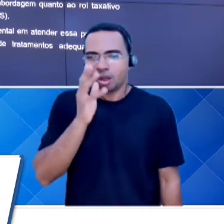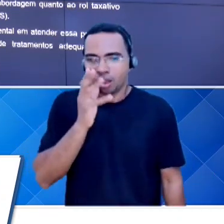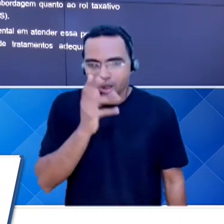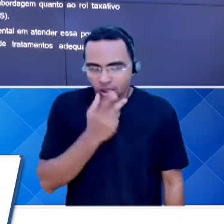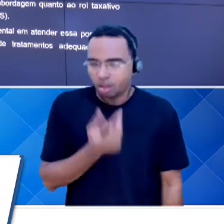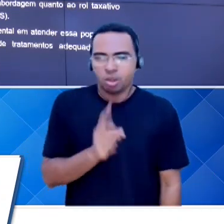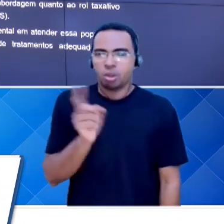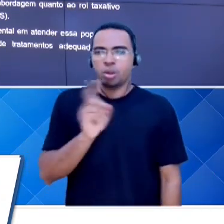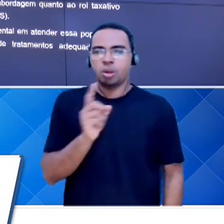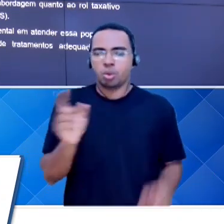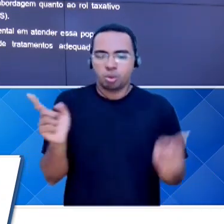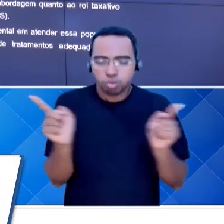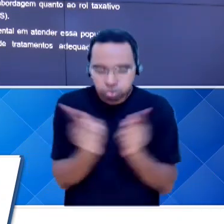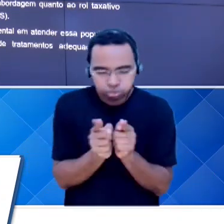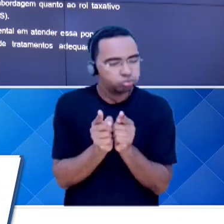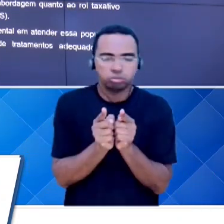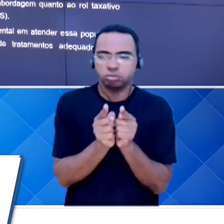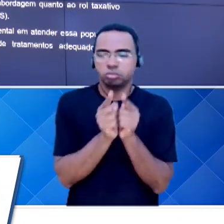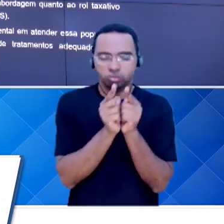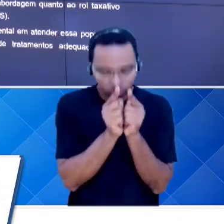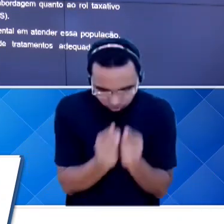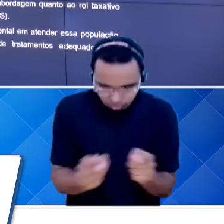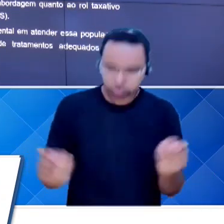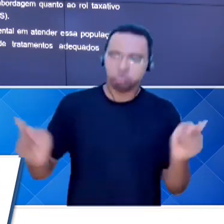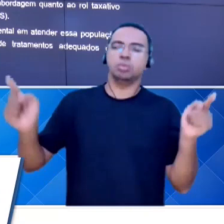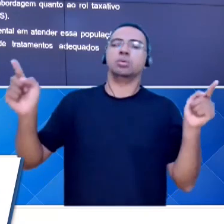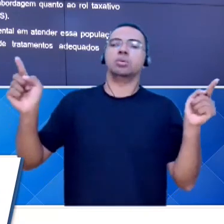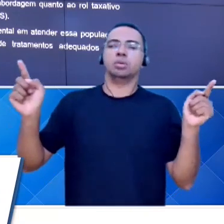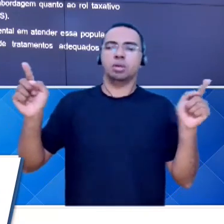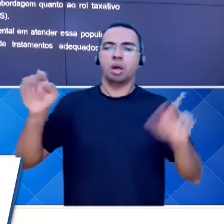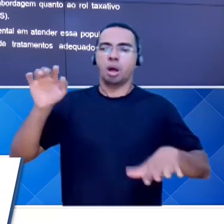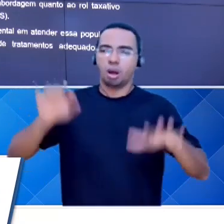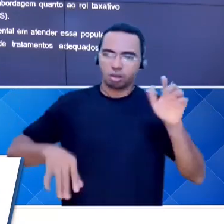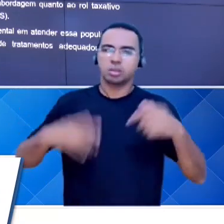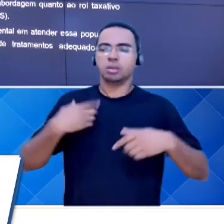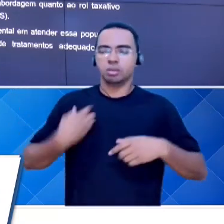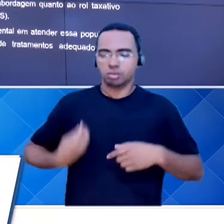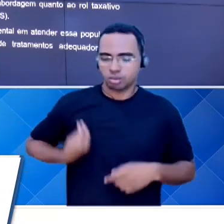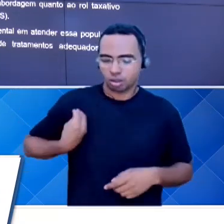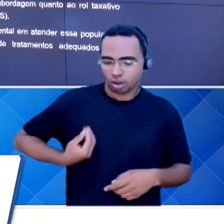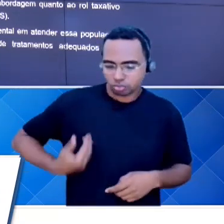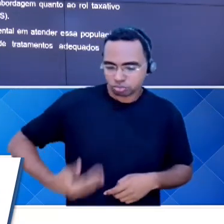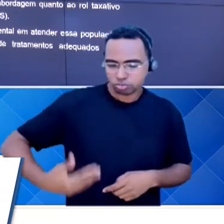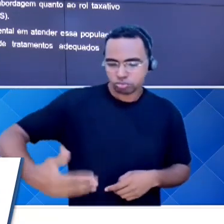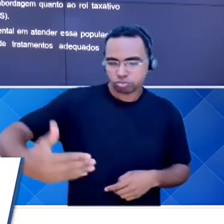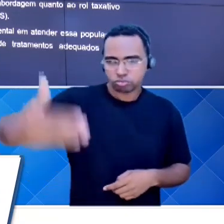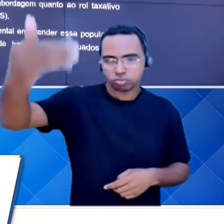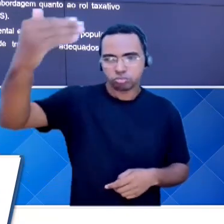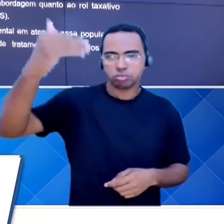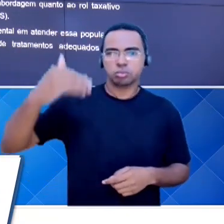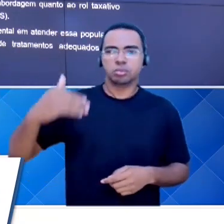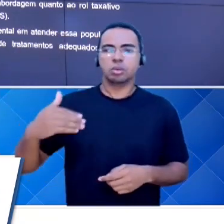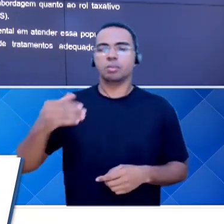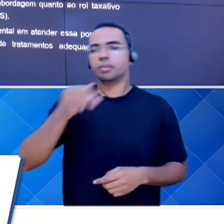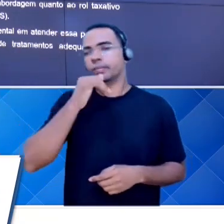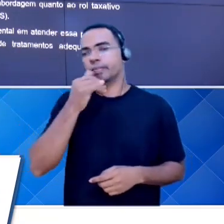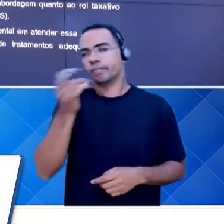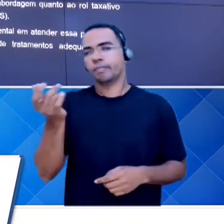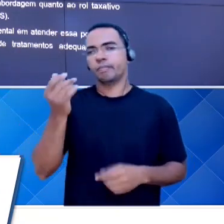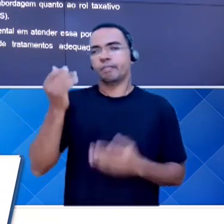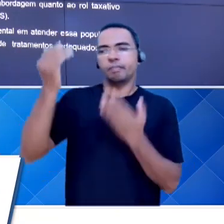curto prazo. Muito pelo contrário, muitos dependem disso a vida toda. como, por exemplo,